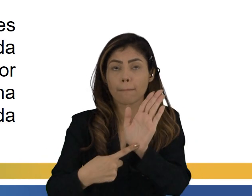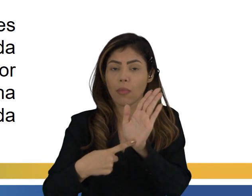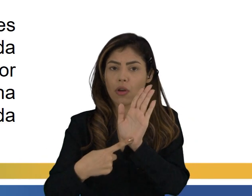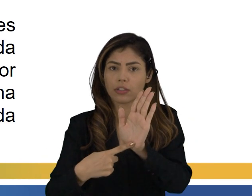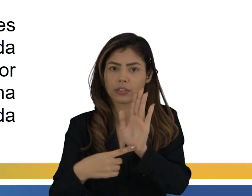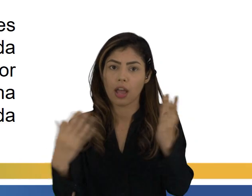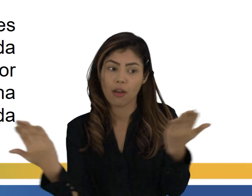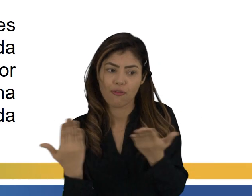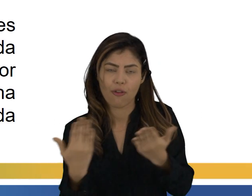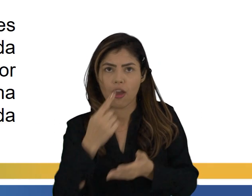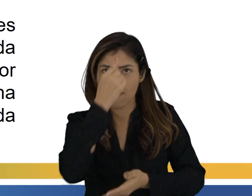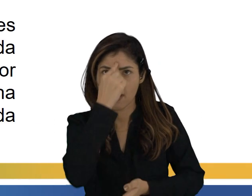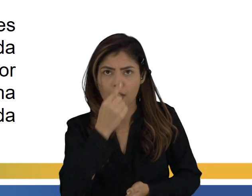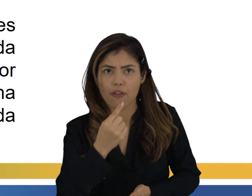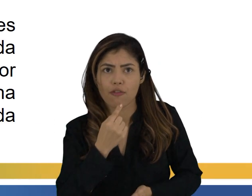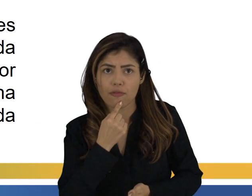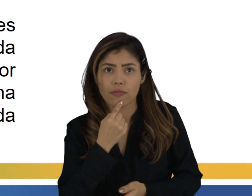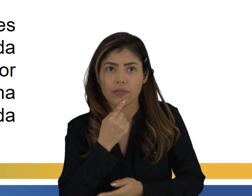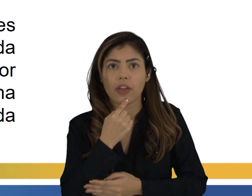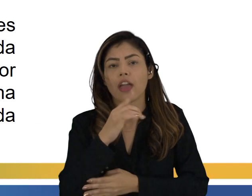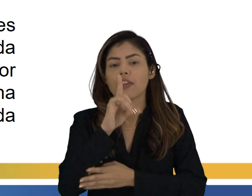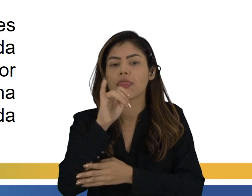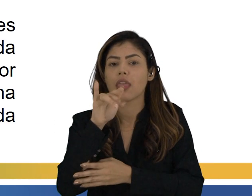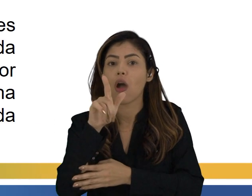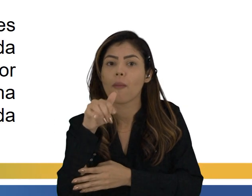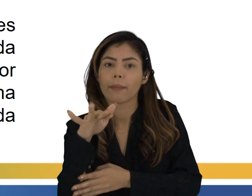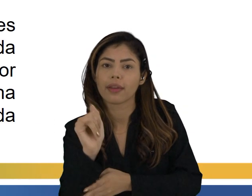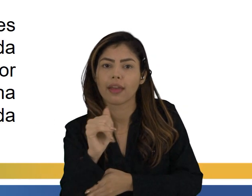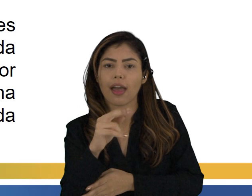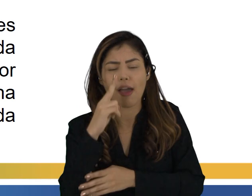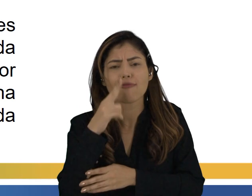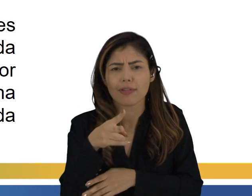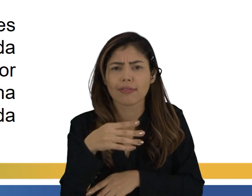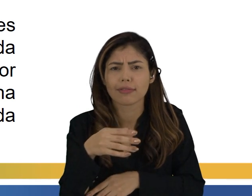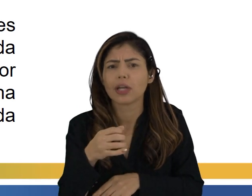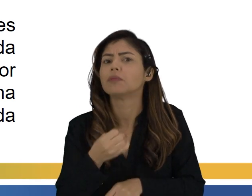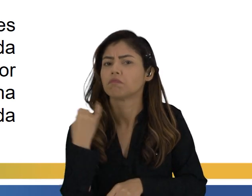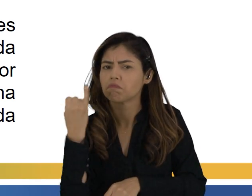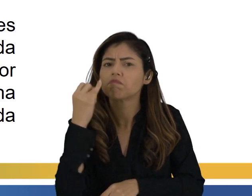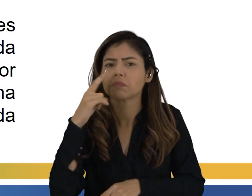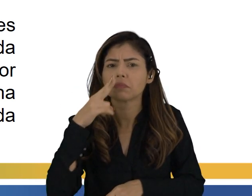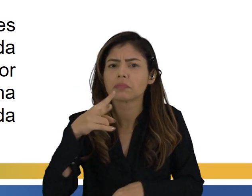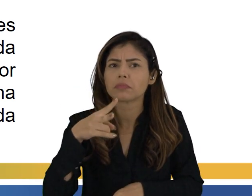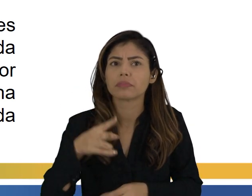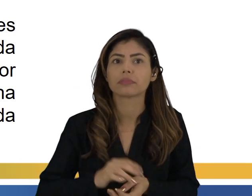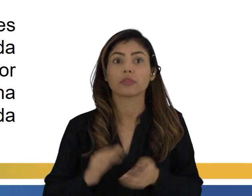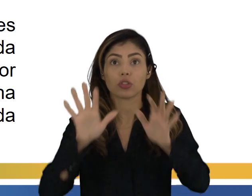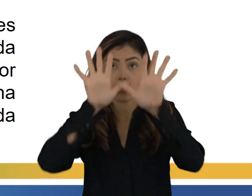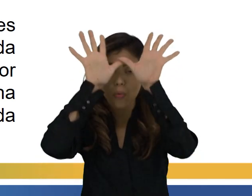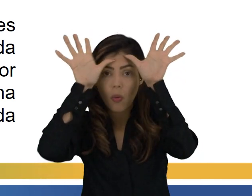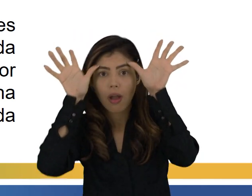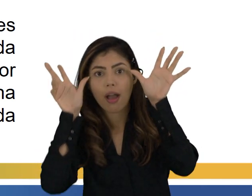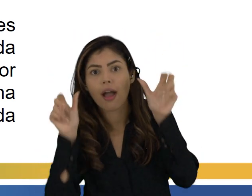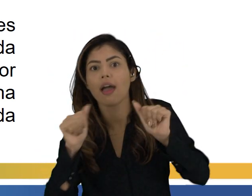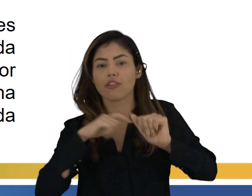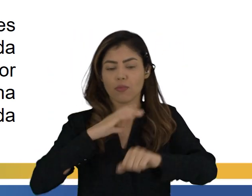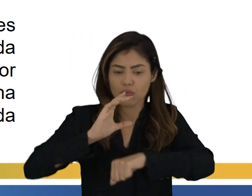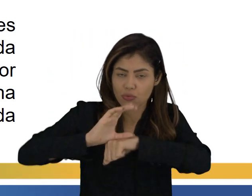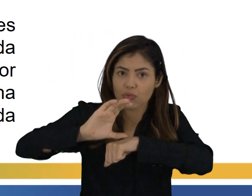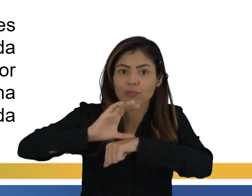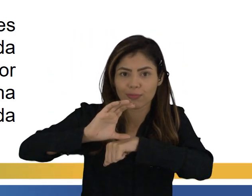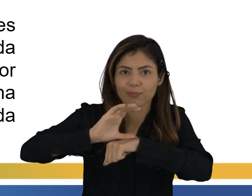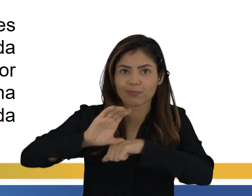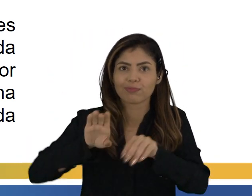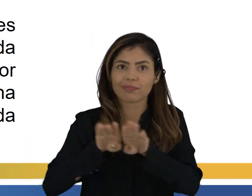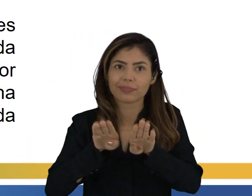uma xilogravura de Dalmir, olha como é que é interessante. No Acre, nós tínhamos o curso de